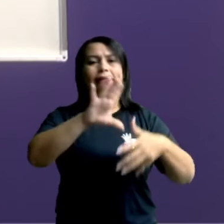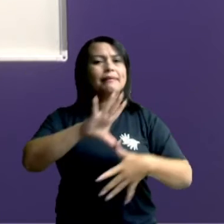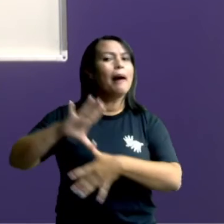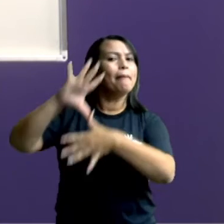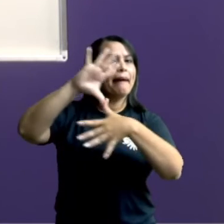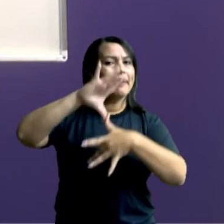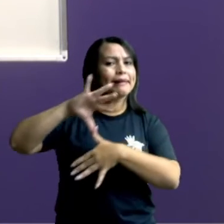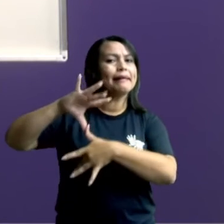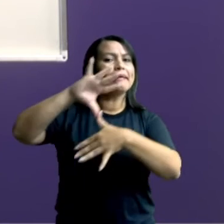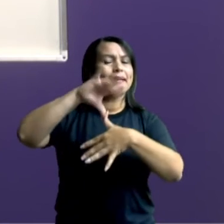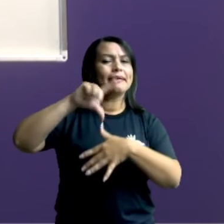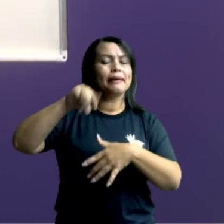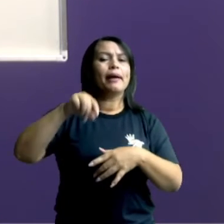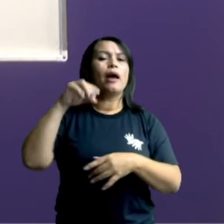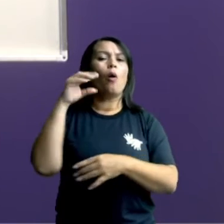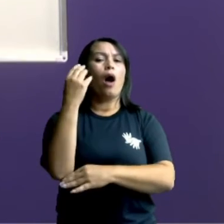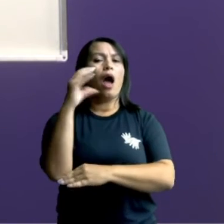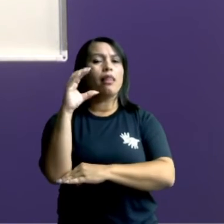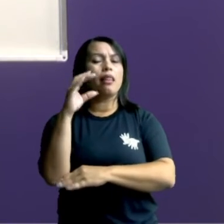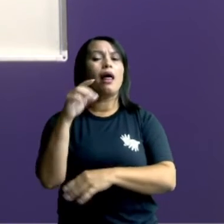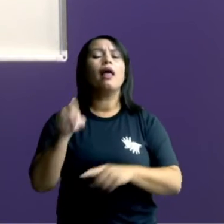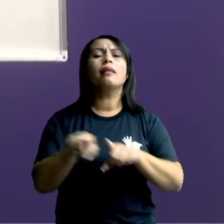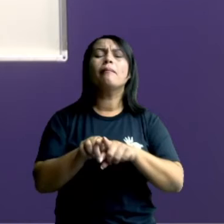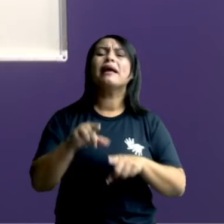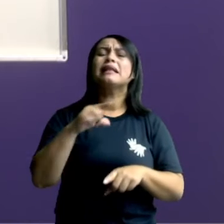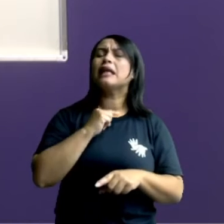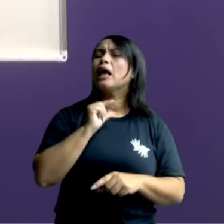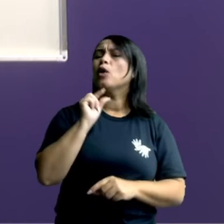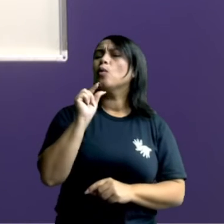americano, ele também fica